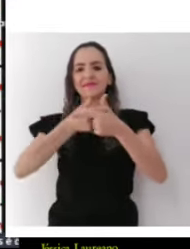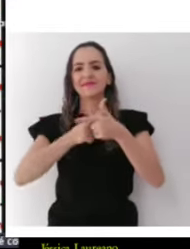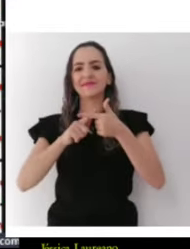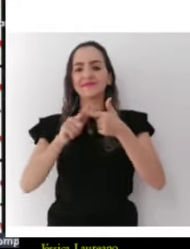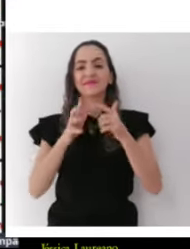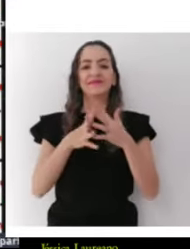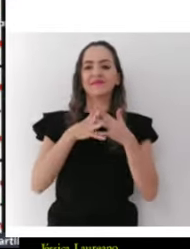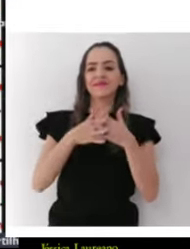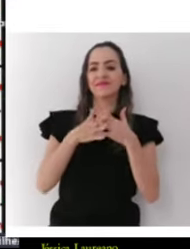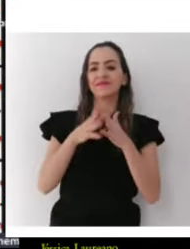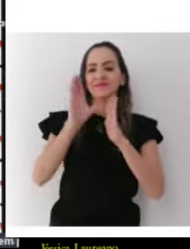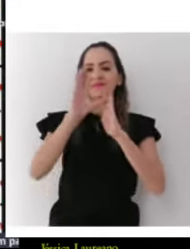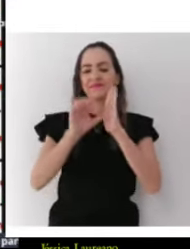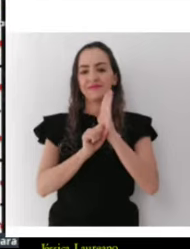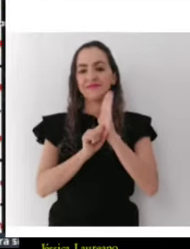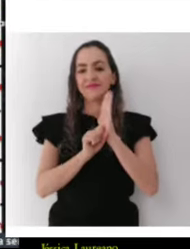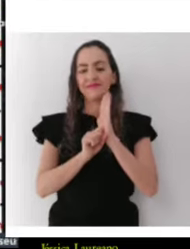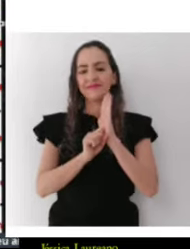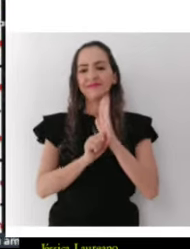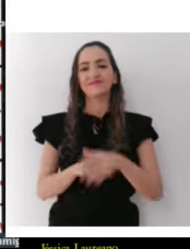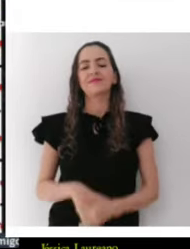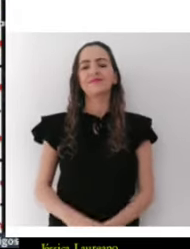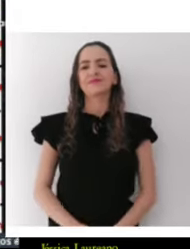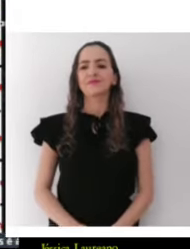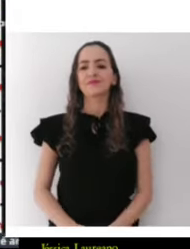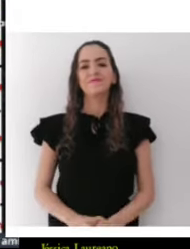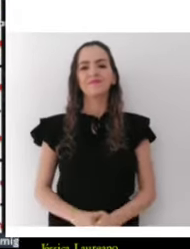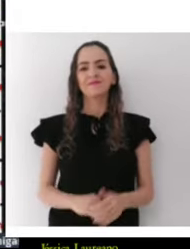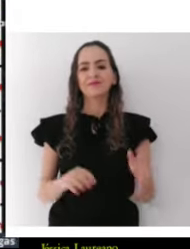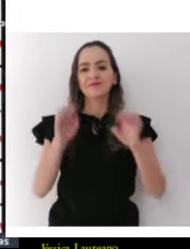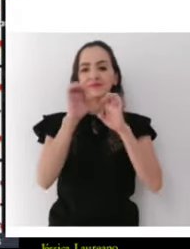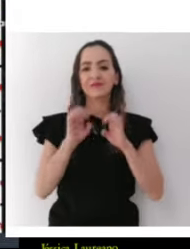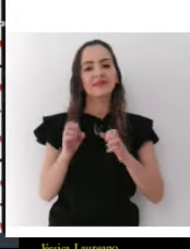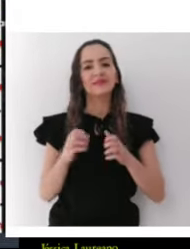acabou cometendo um erro construtivo, que é a partir do erro